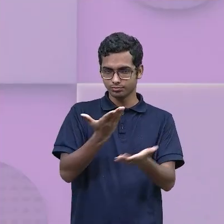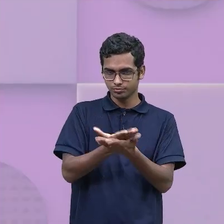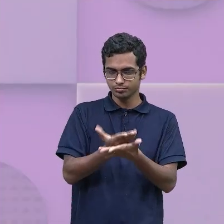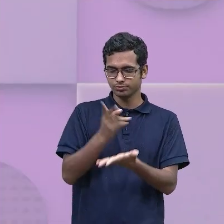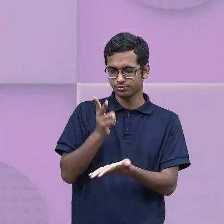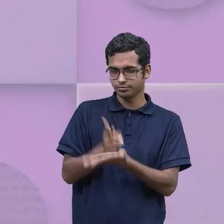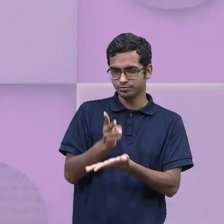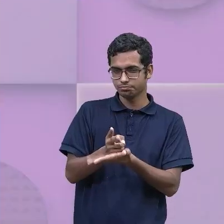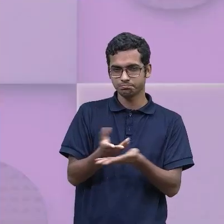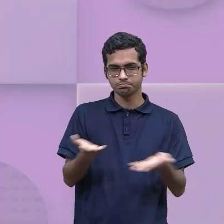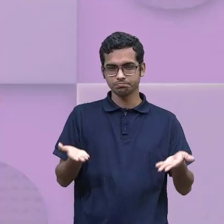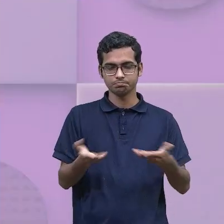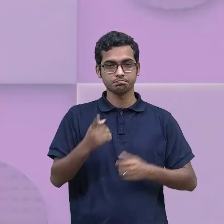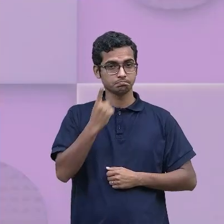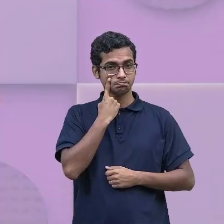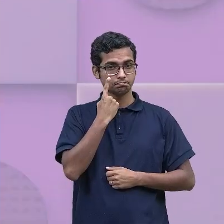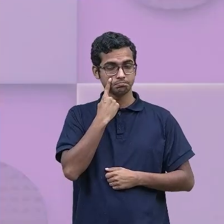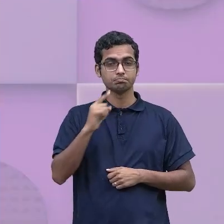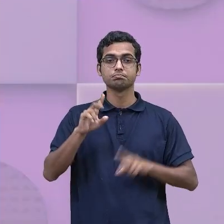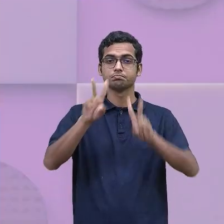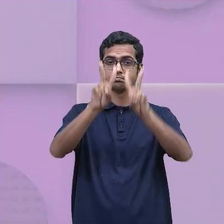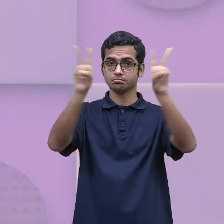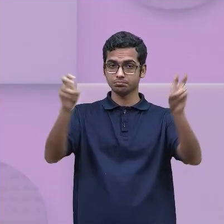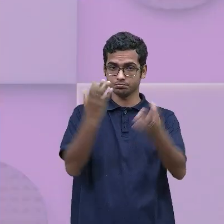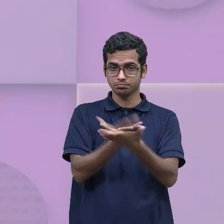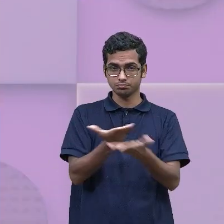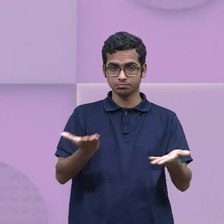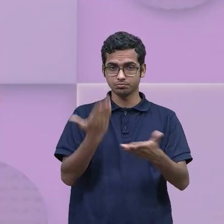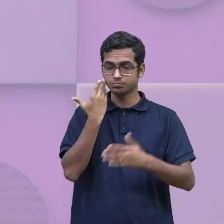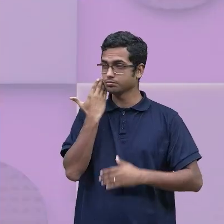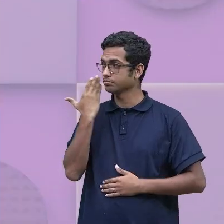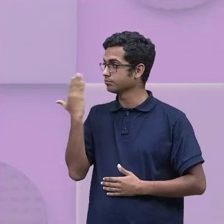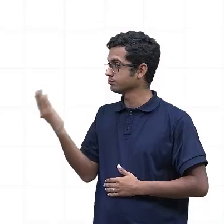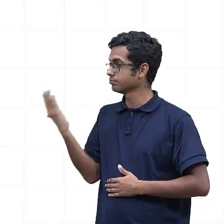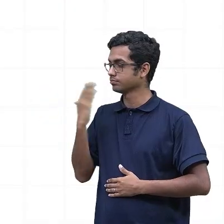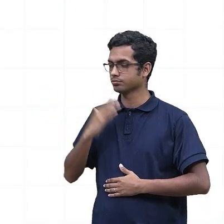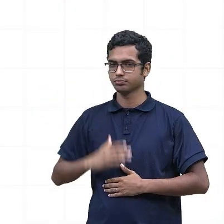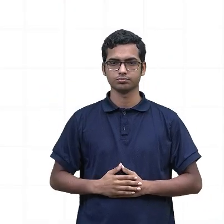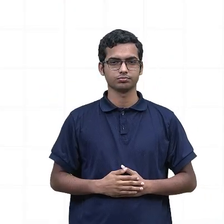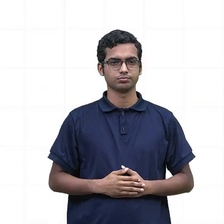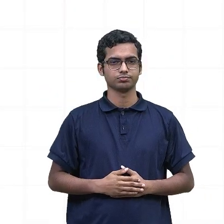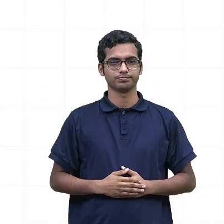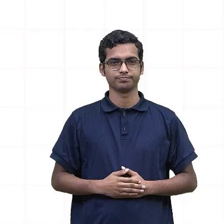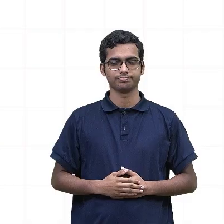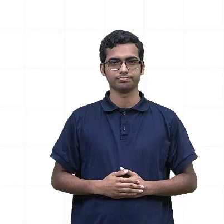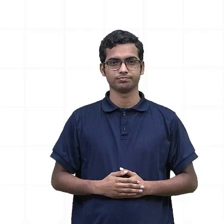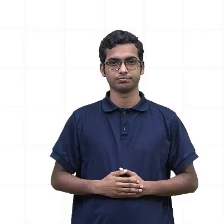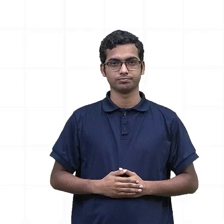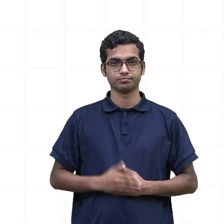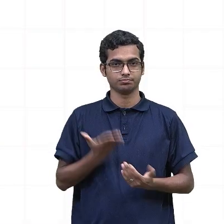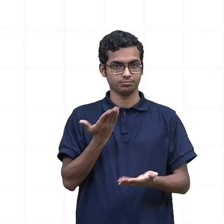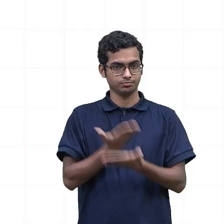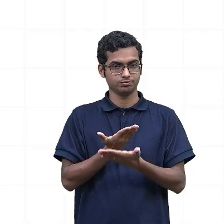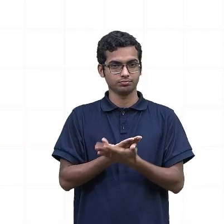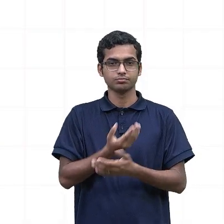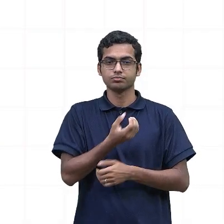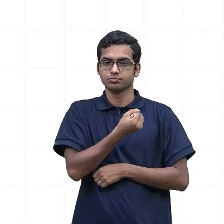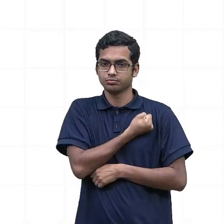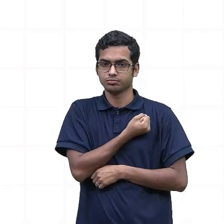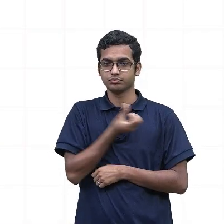Vamos então verificar qual é o objeto de conhecimento da nossa aula de hoje. Aí está, aula de